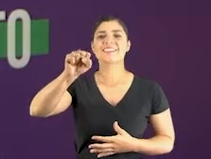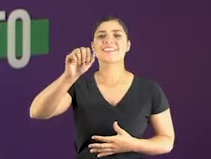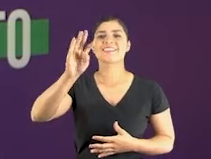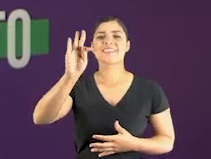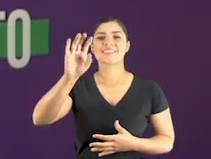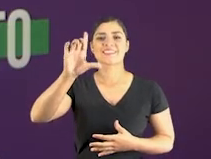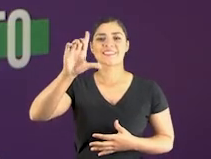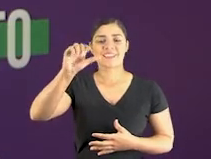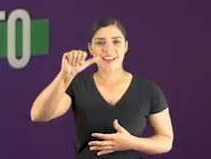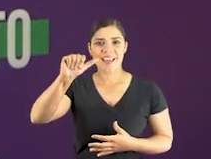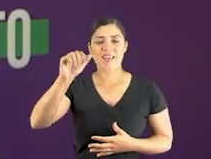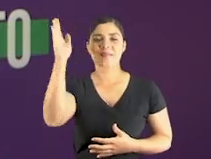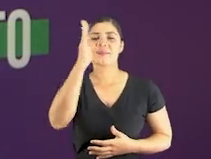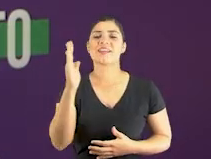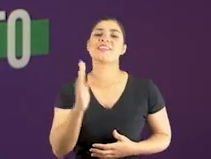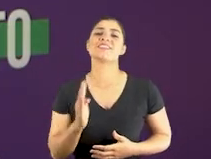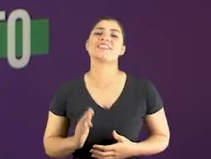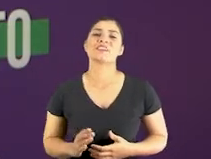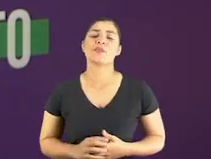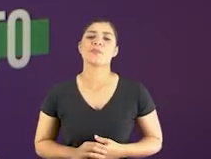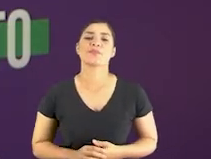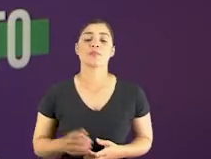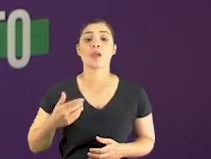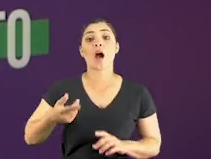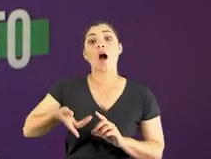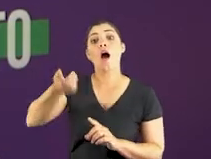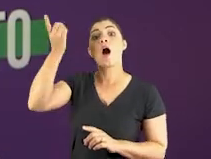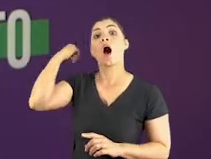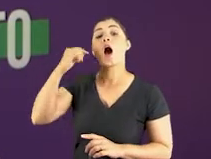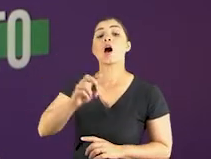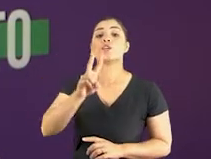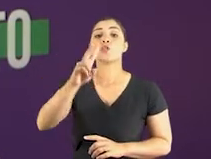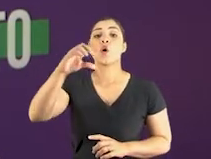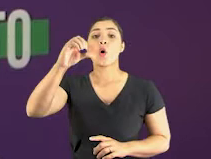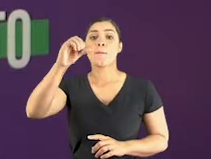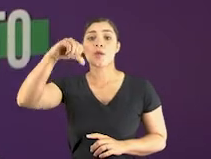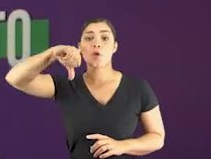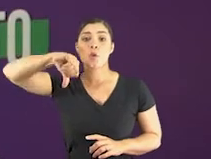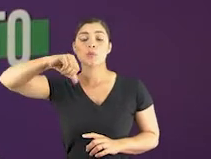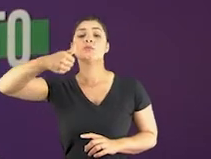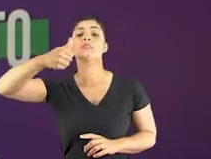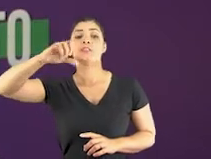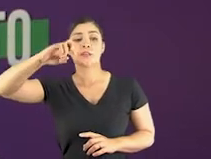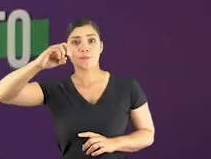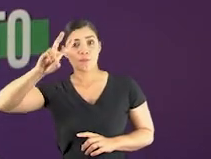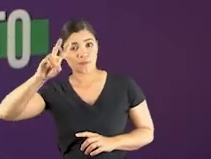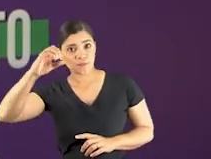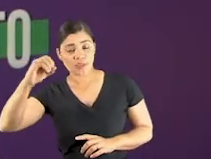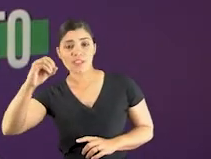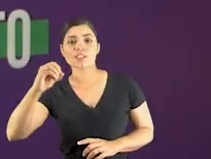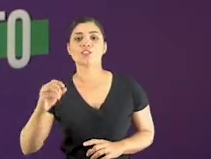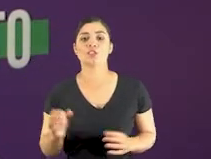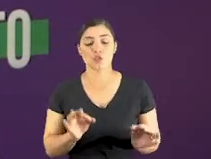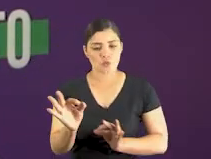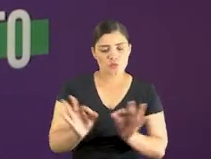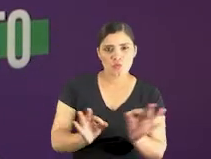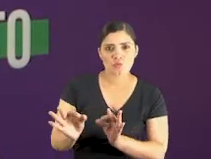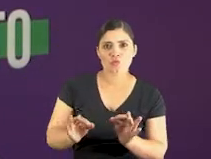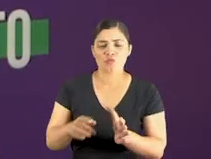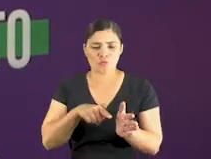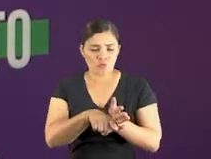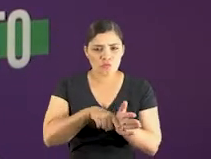de alimentos do mundo no ano passado eles inauguraram um centro dedicado à inovação desenvolvimento em